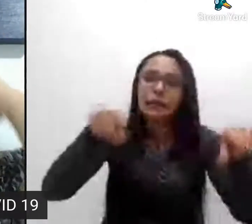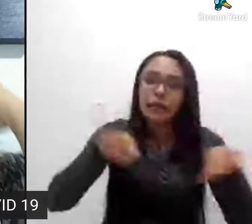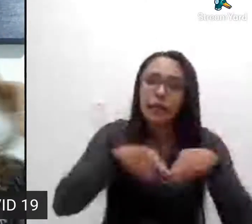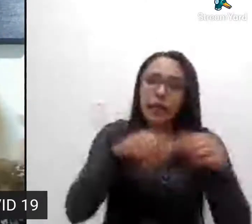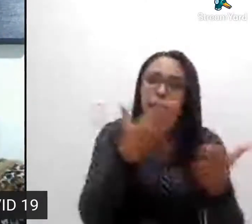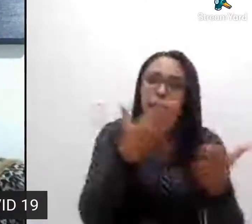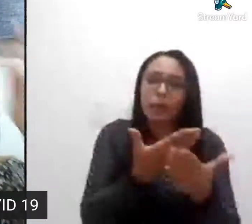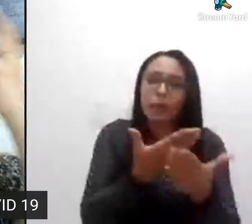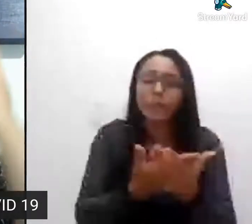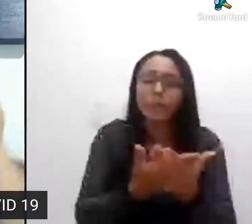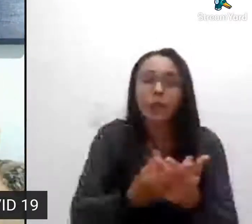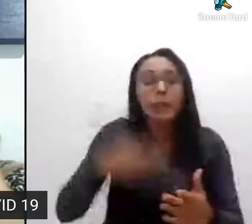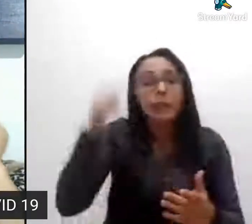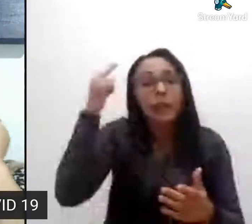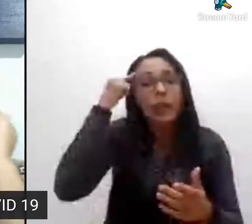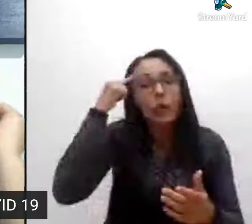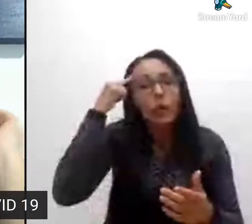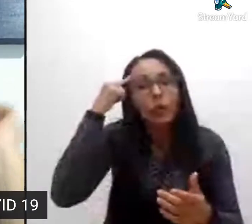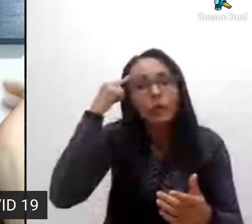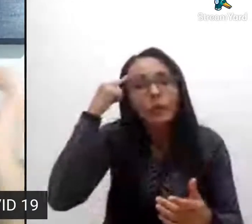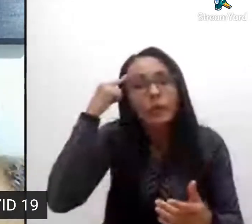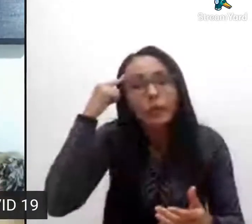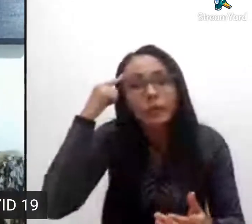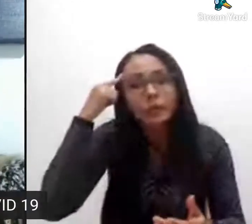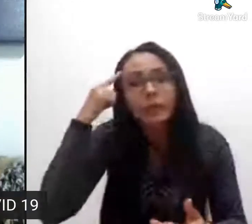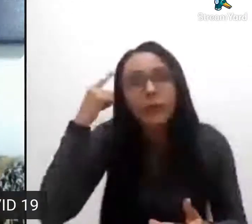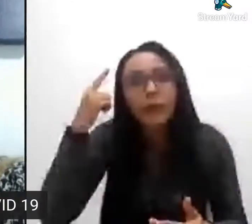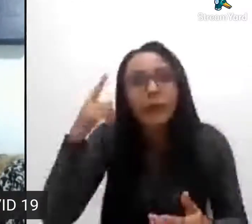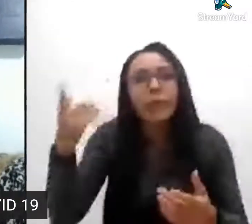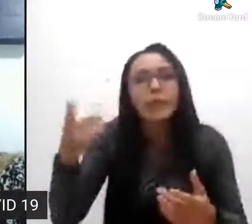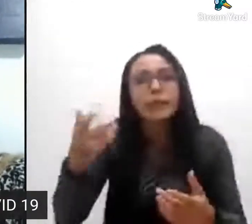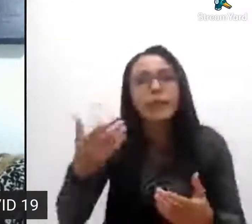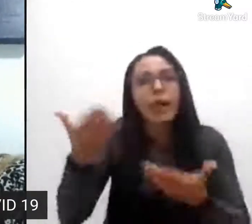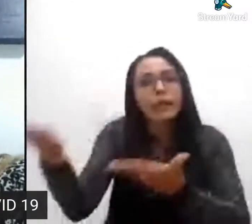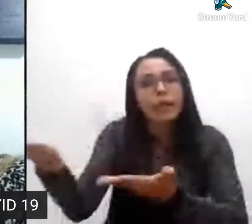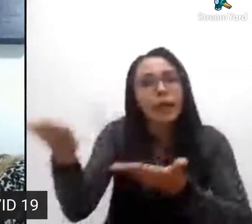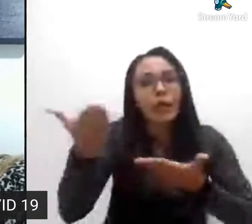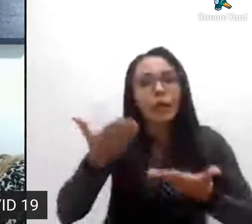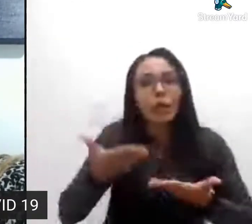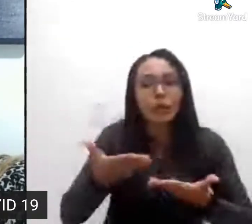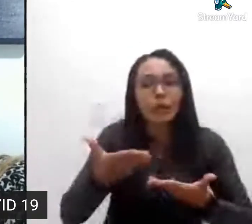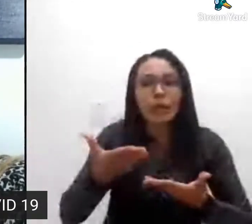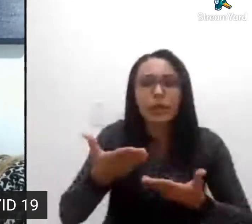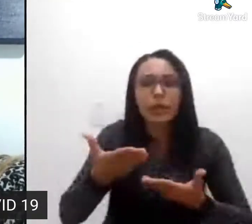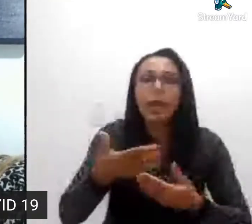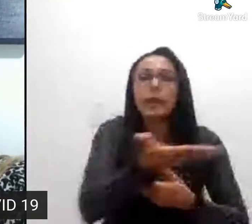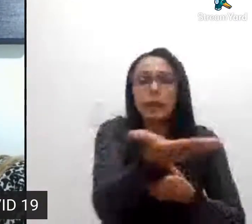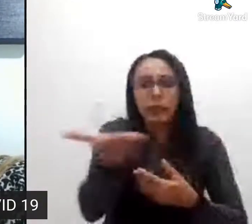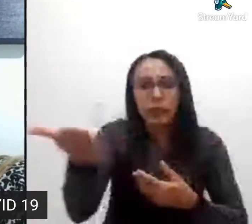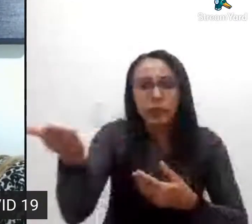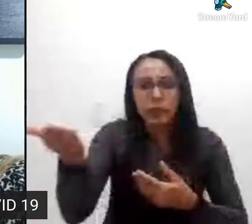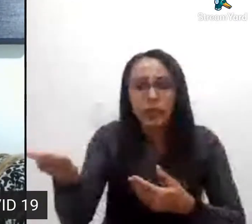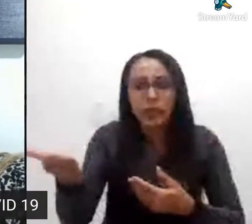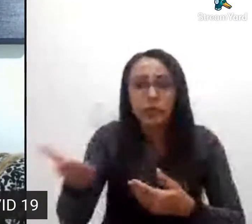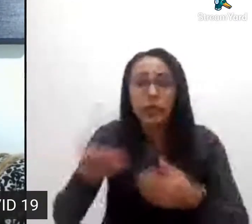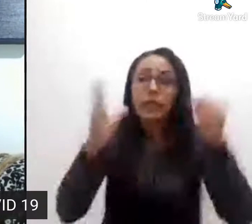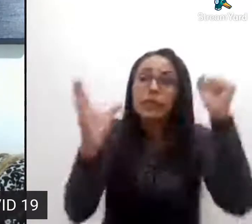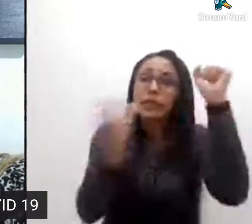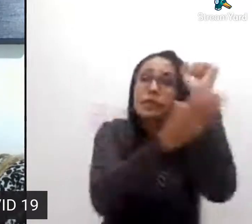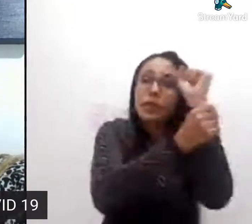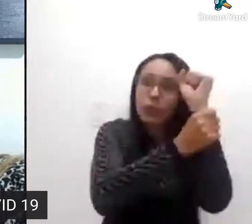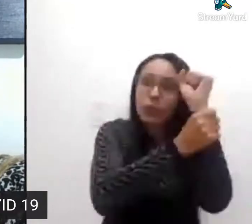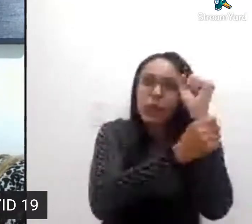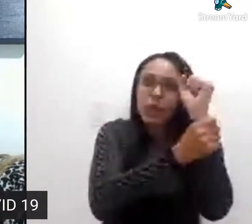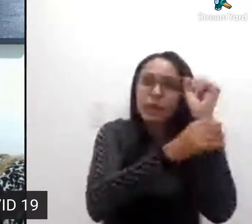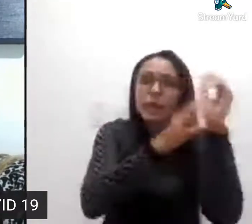é pensar nessa acolhida a todos vocês, né? E pensar na segurança de todos. Não